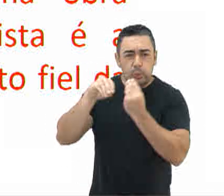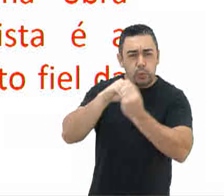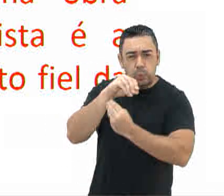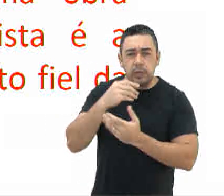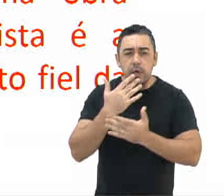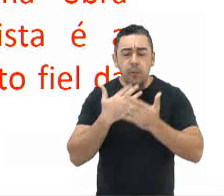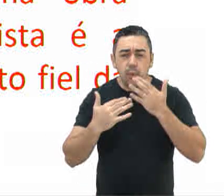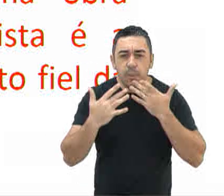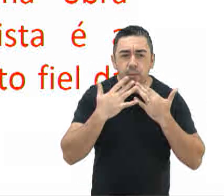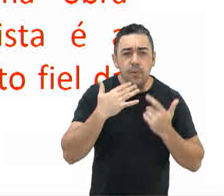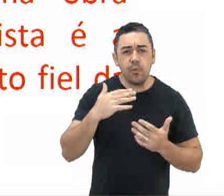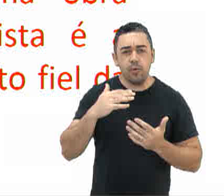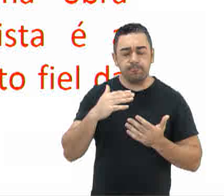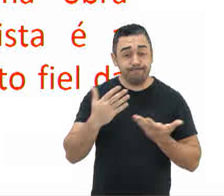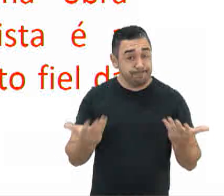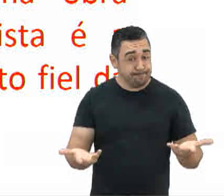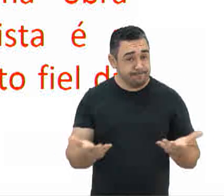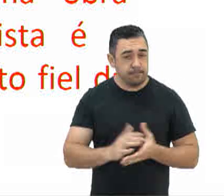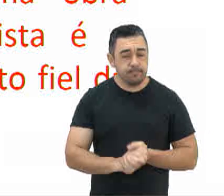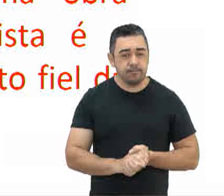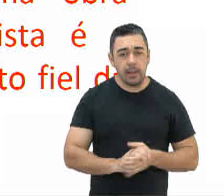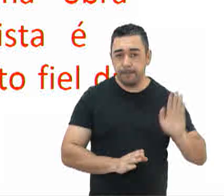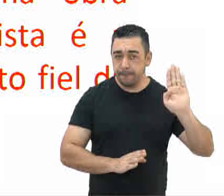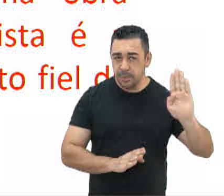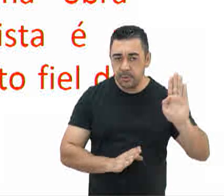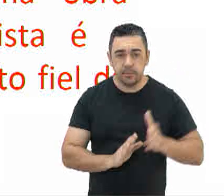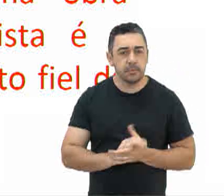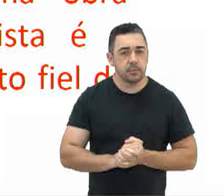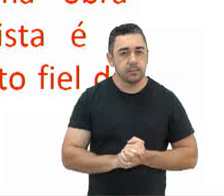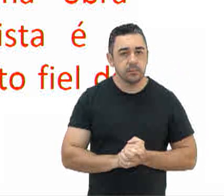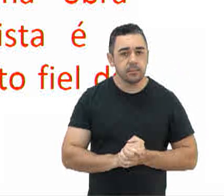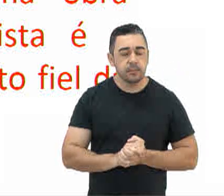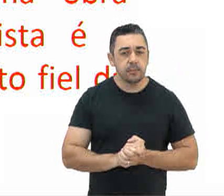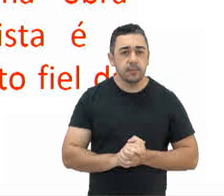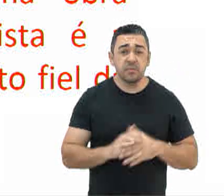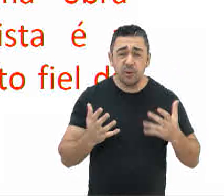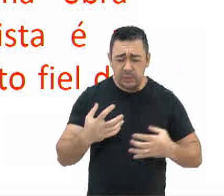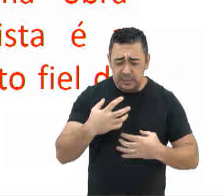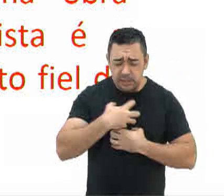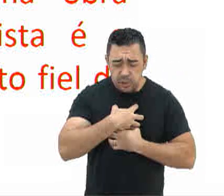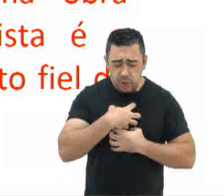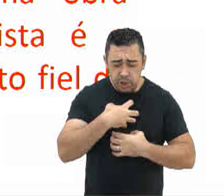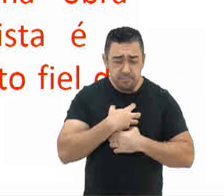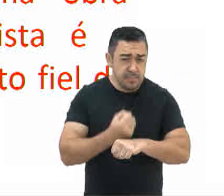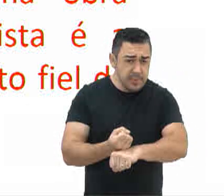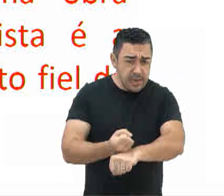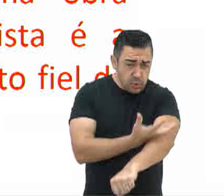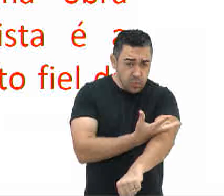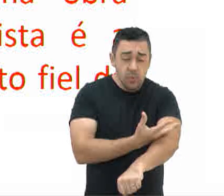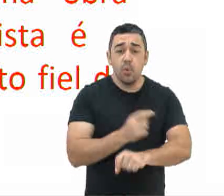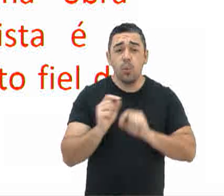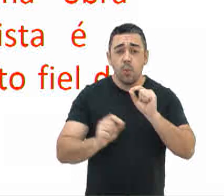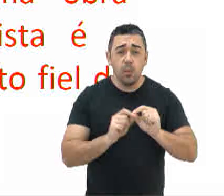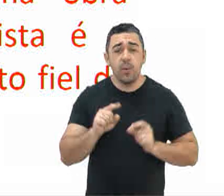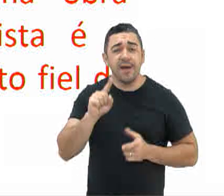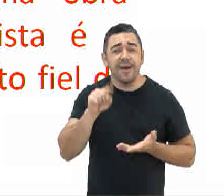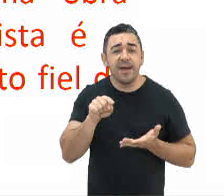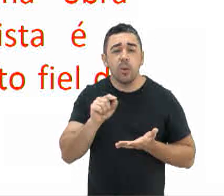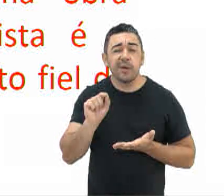e nas tintas da tela. Na letra B, o efeito de sentido provocado por esses